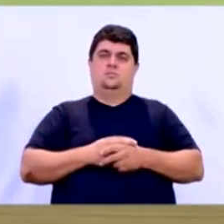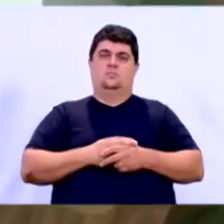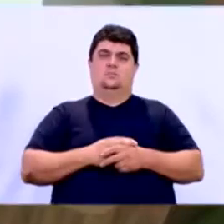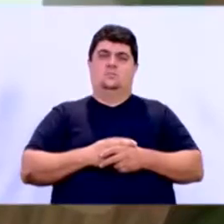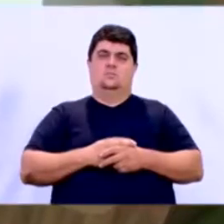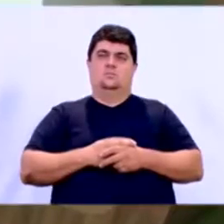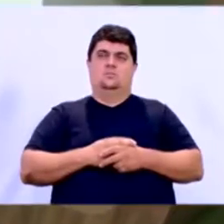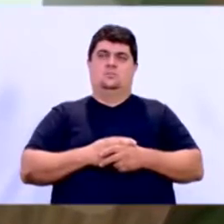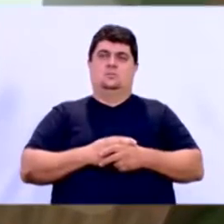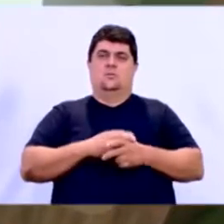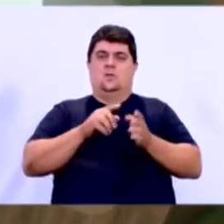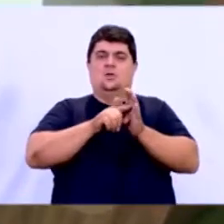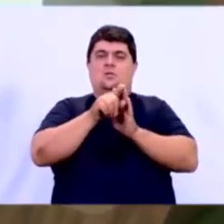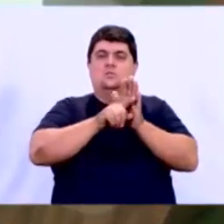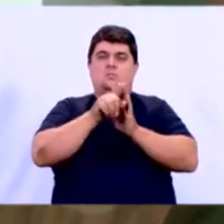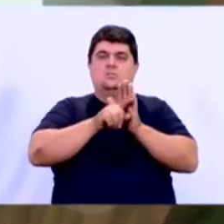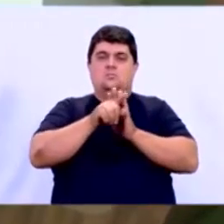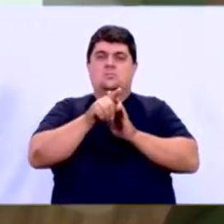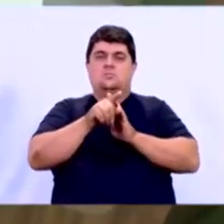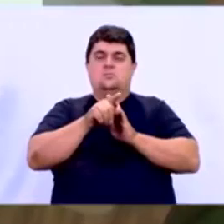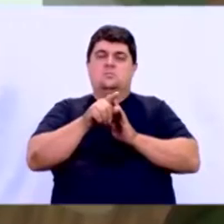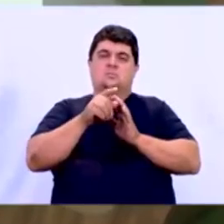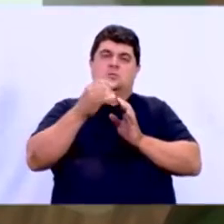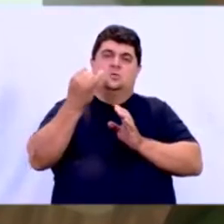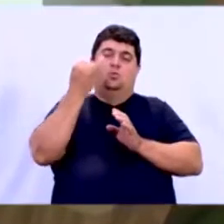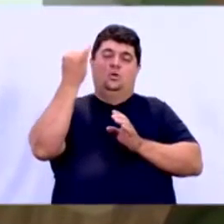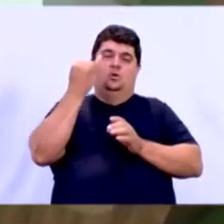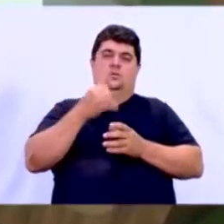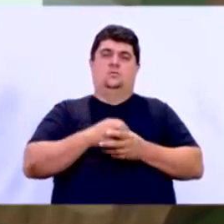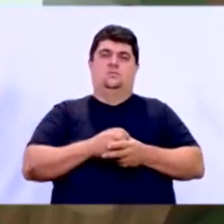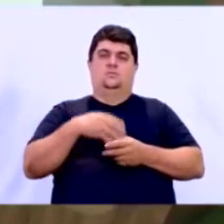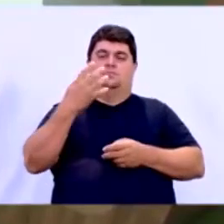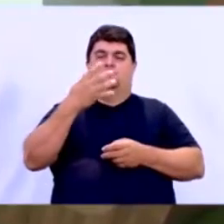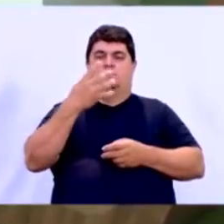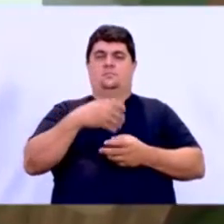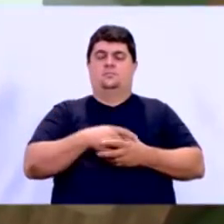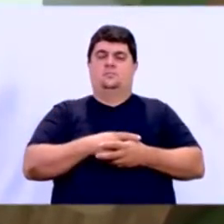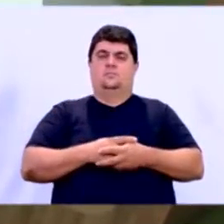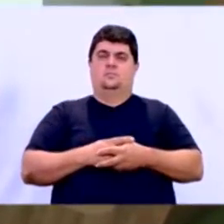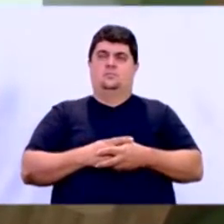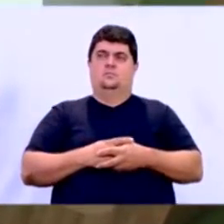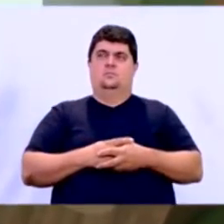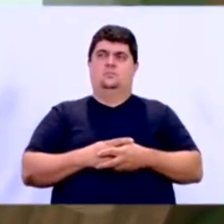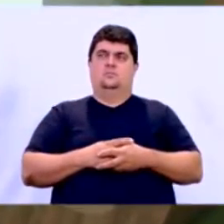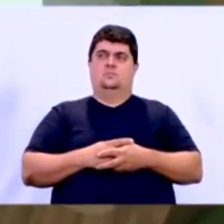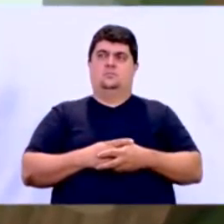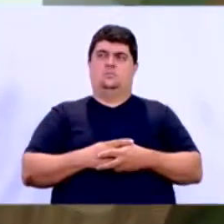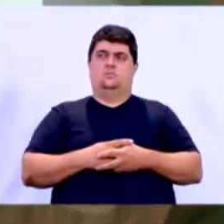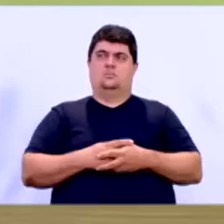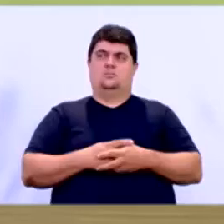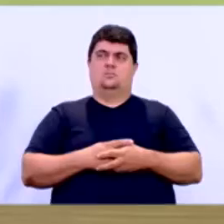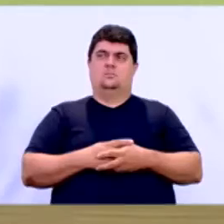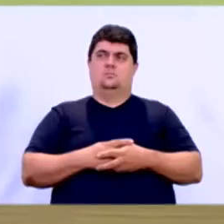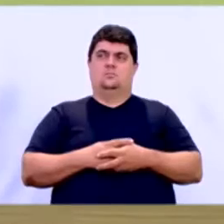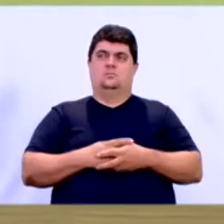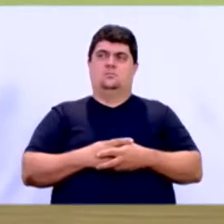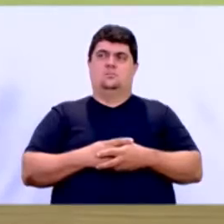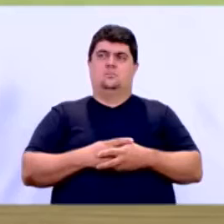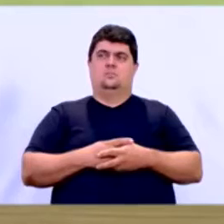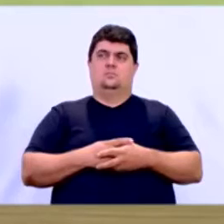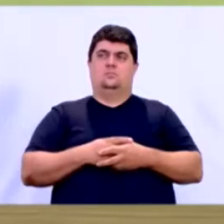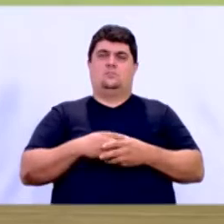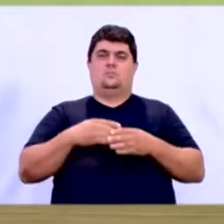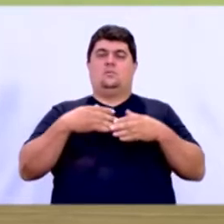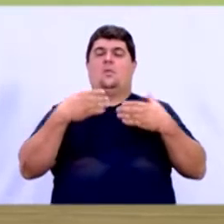mesmo, a pesquisa de mercado é fundamental. Fundamental Então mesmo. Vamos à questão 4, professor? Vamos lá. Na 4, perguntamos, quais são